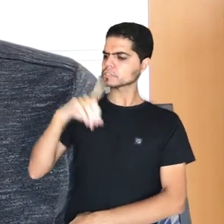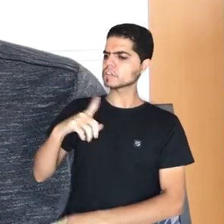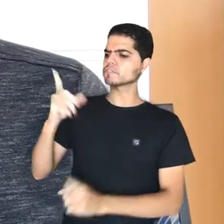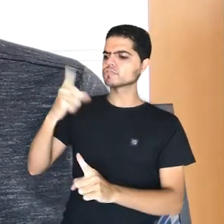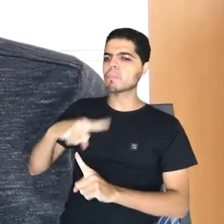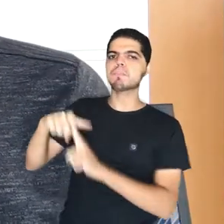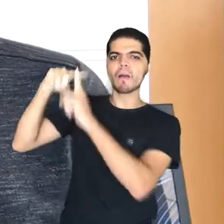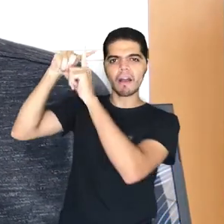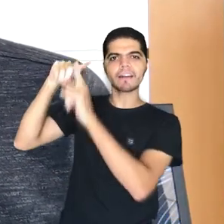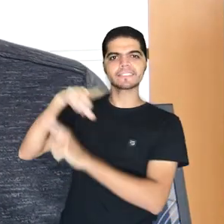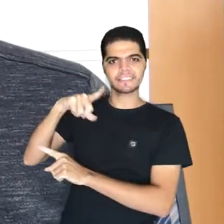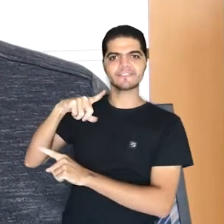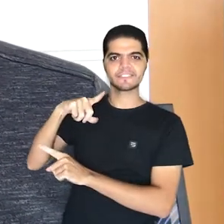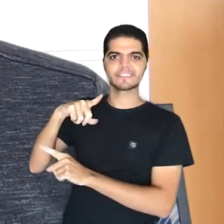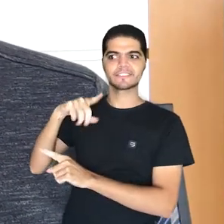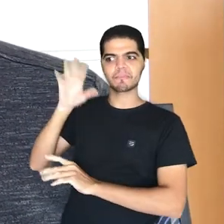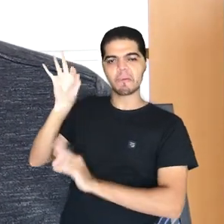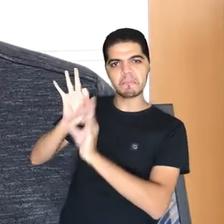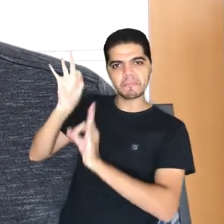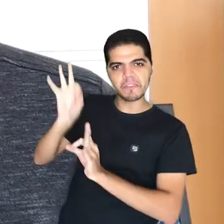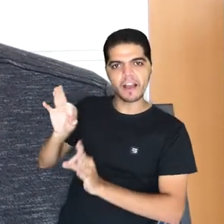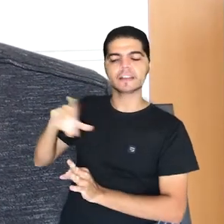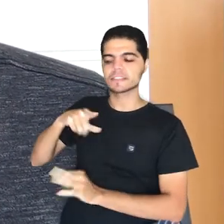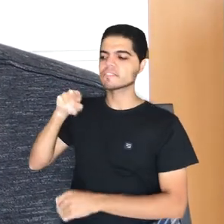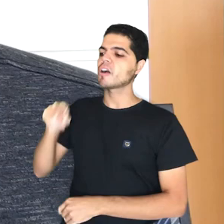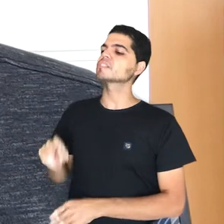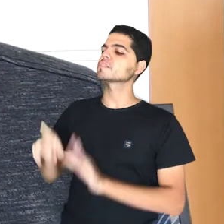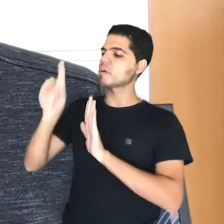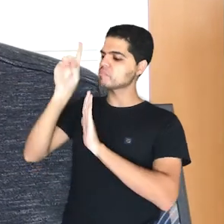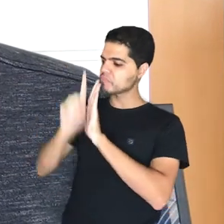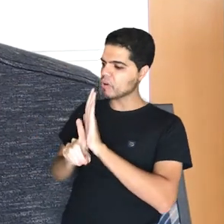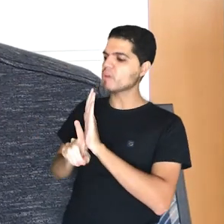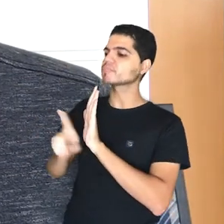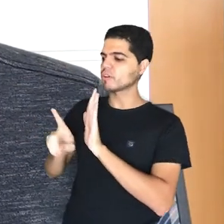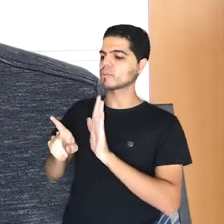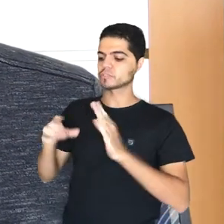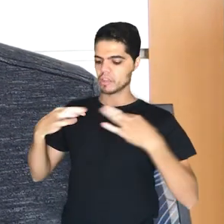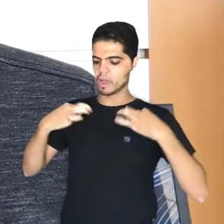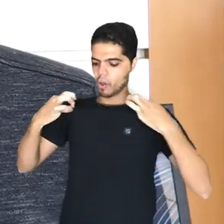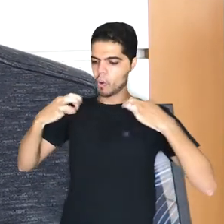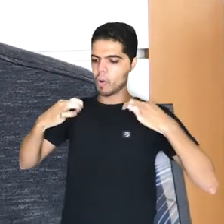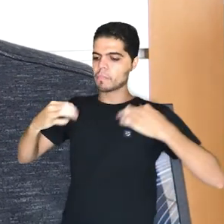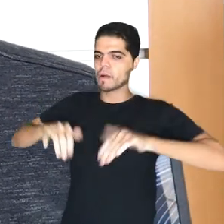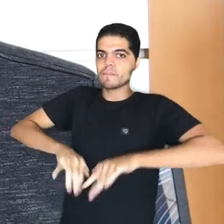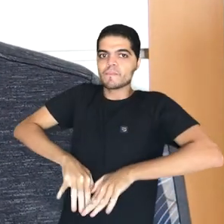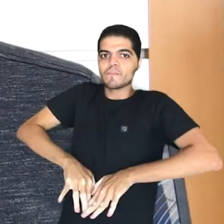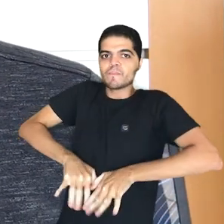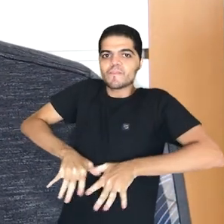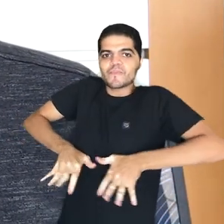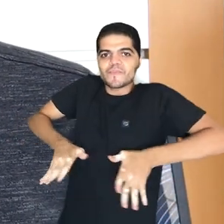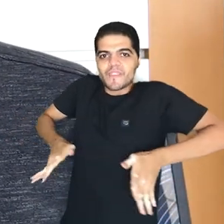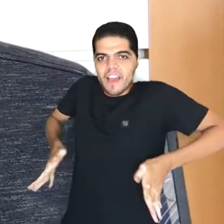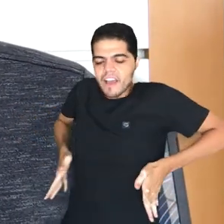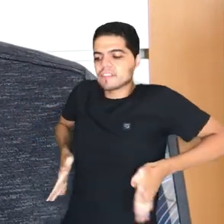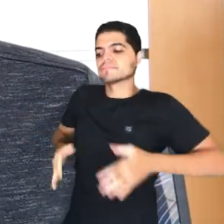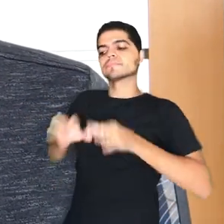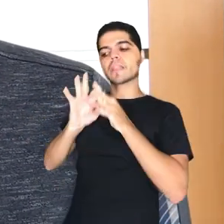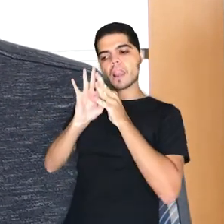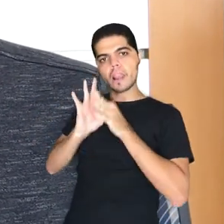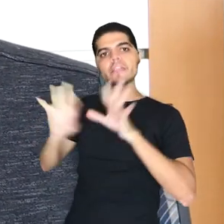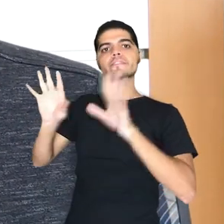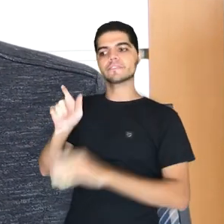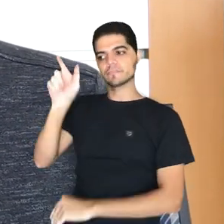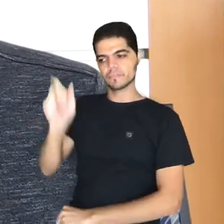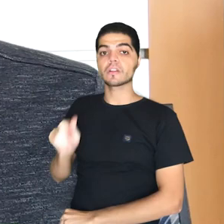Ordem Cruzeiro. E ela também ganhou o direito de utilizar a saia na sua roupa do exército, uma vez que ela era uma mulher e,